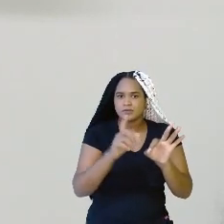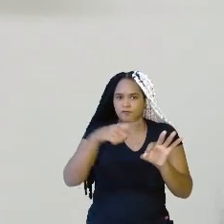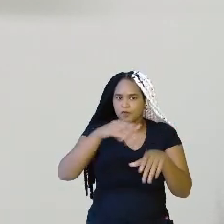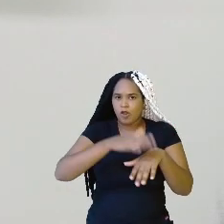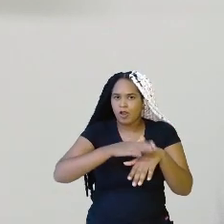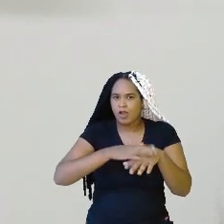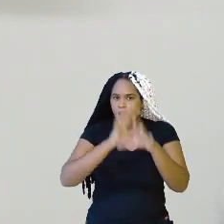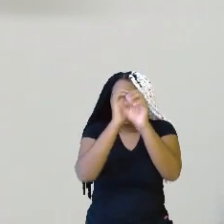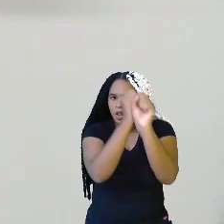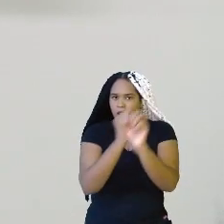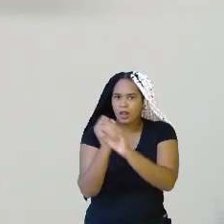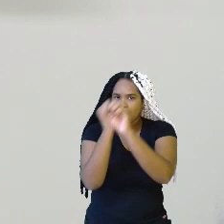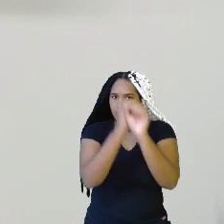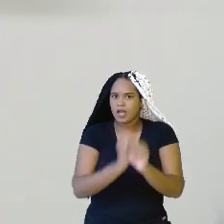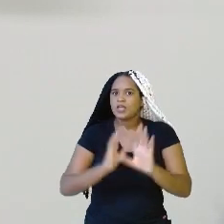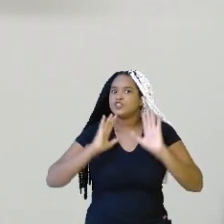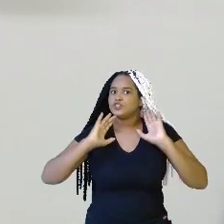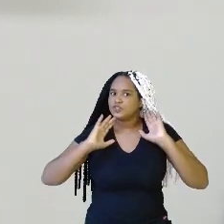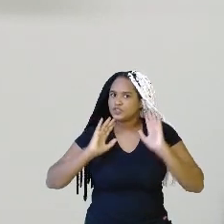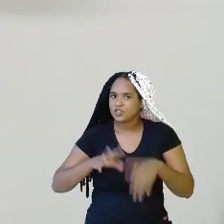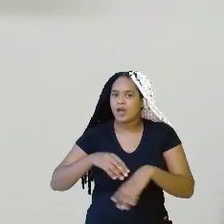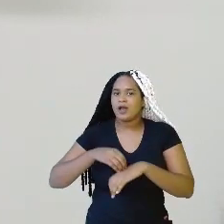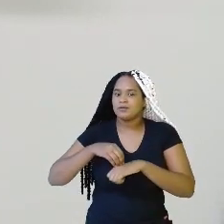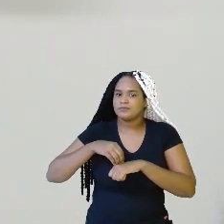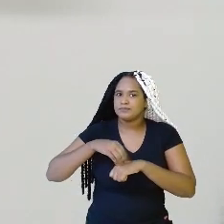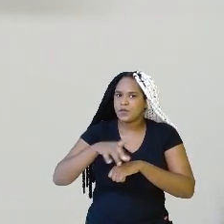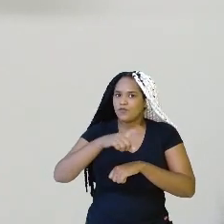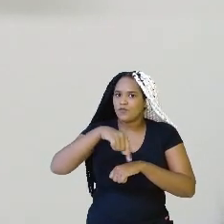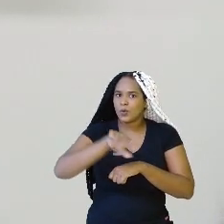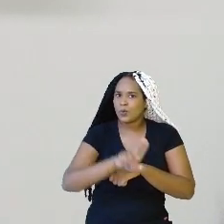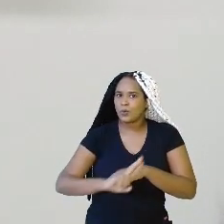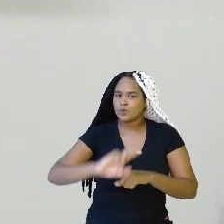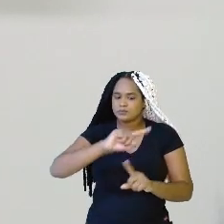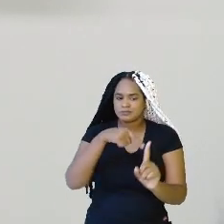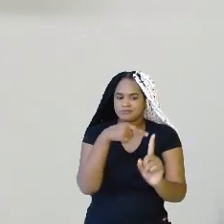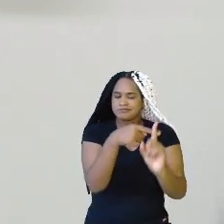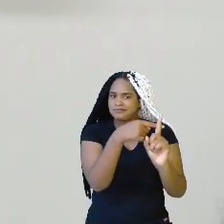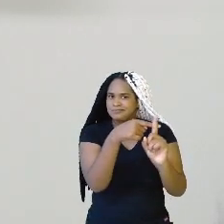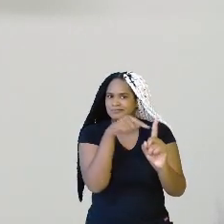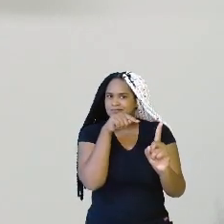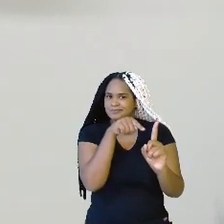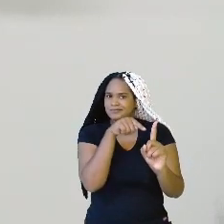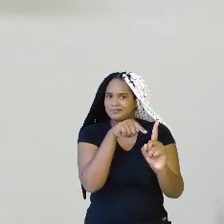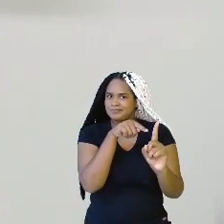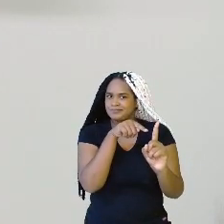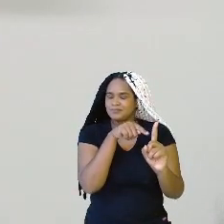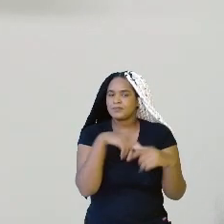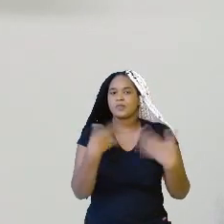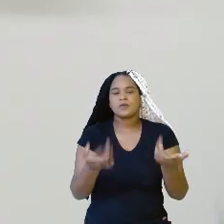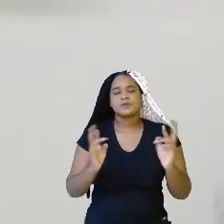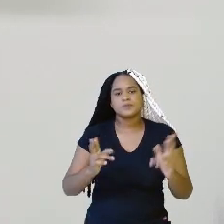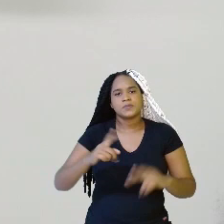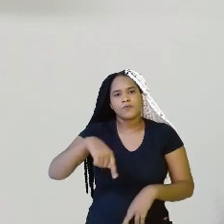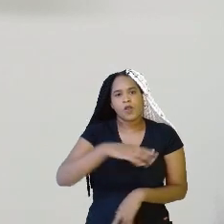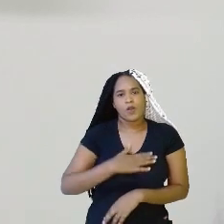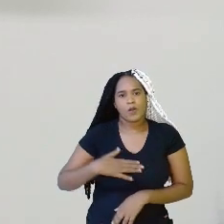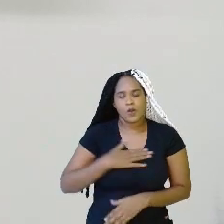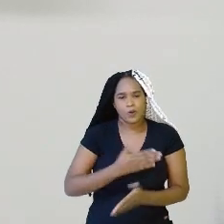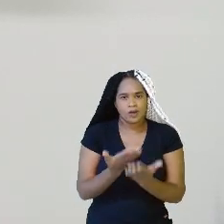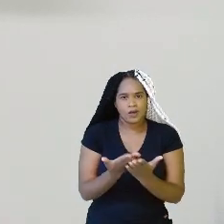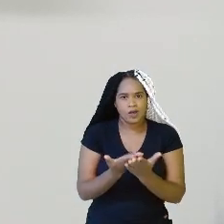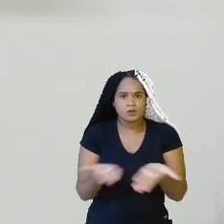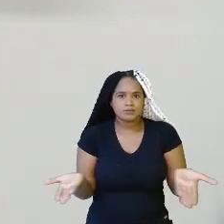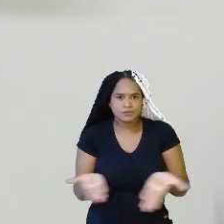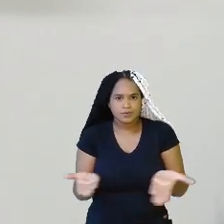a soma. Já dei outra dica: você vai usar uma adição. Eu espero que vocês tenham gostado da